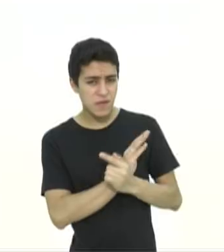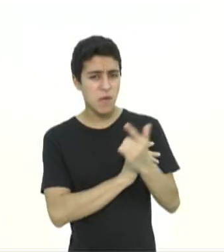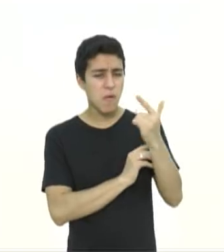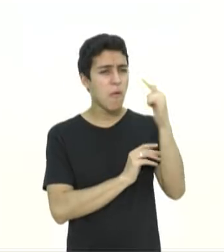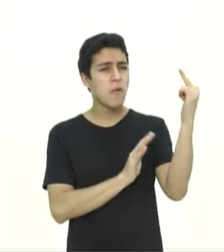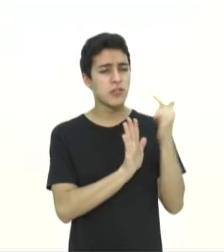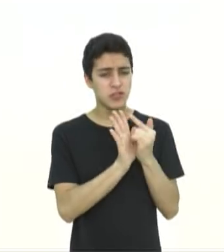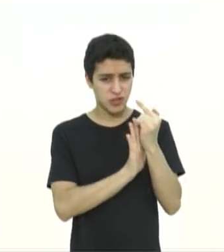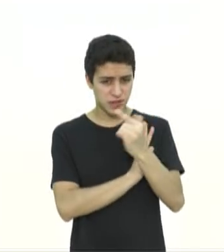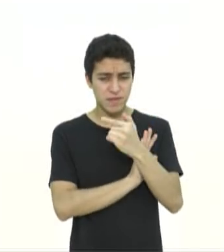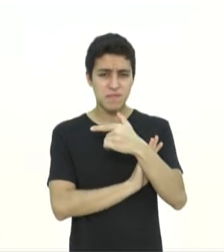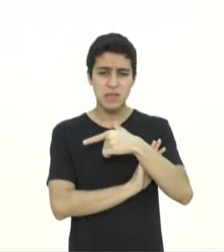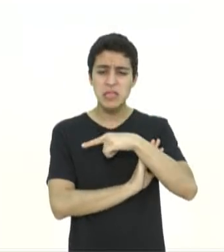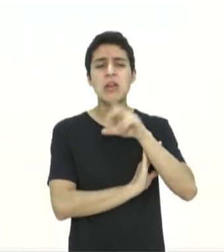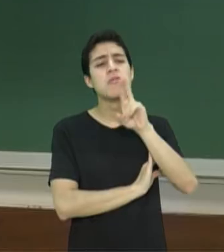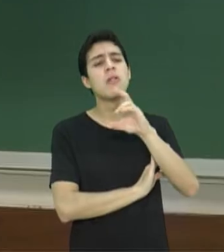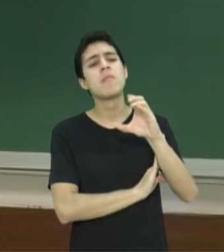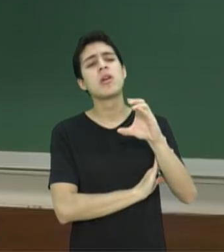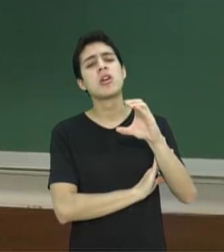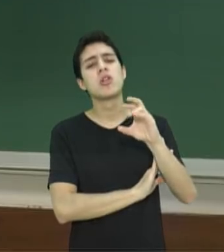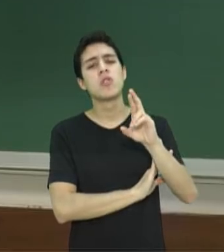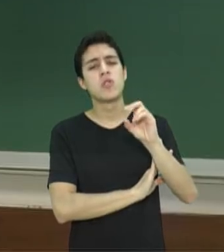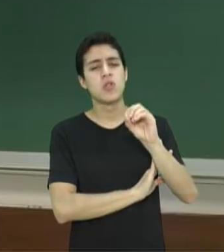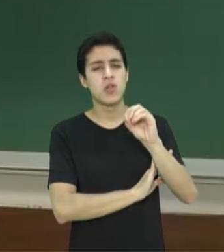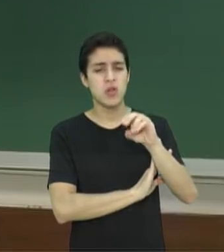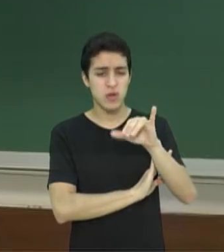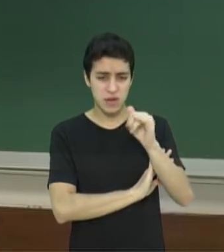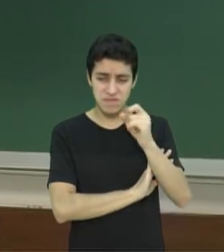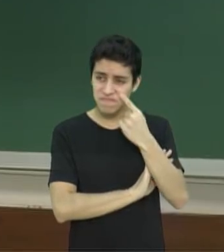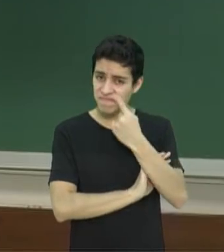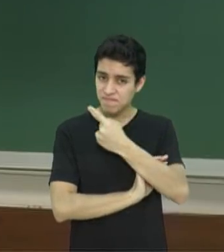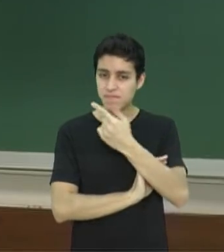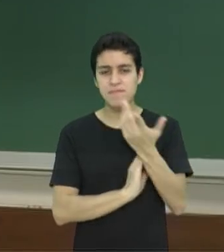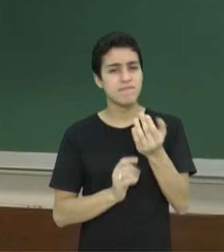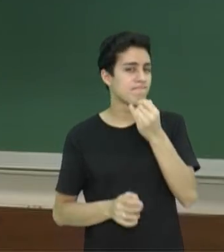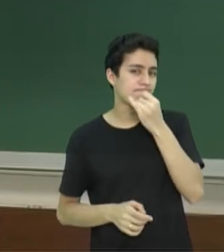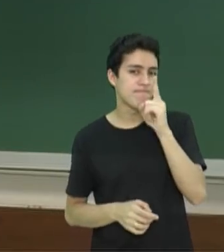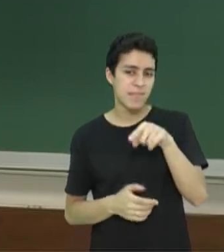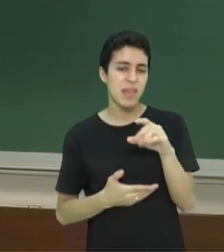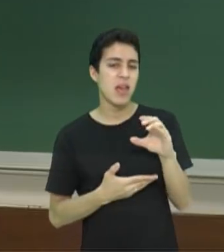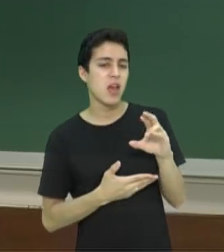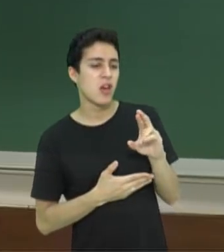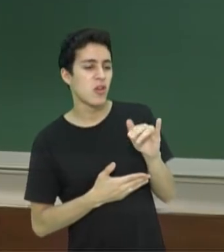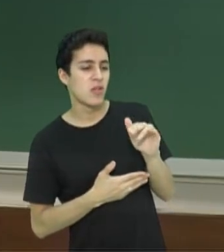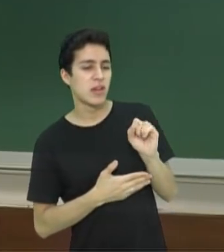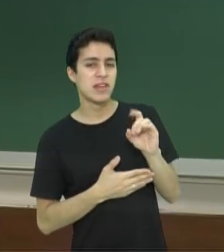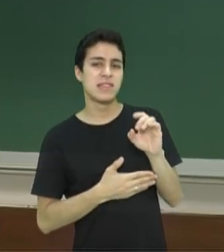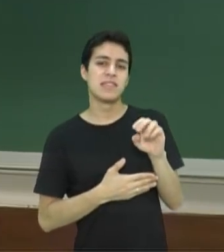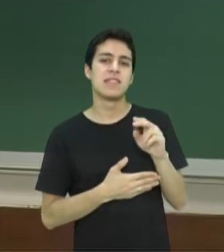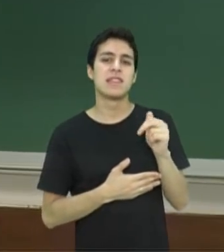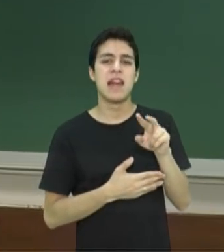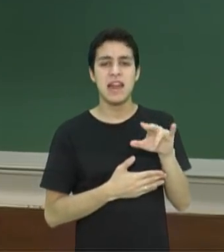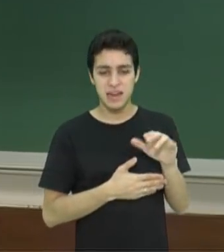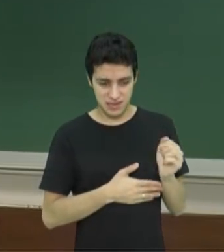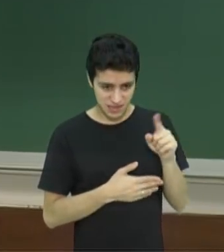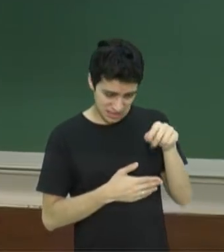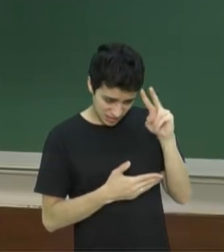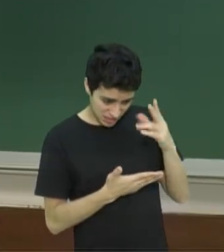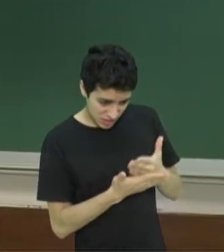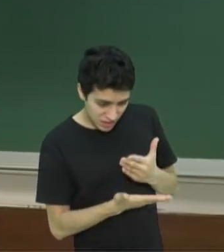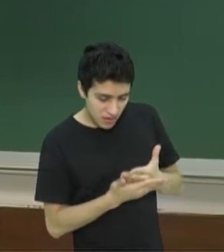que levam o nome crônica no título? Então, um exemplo é as Crônicas de Nárnia, que são livros